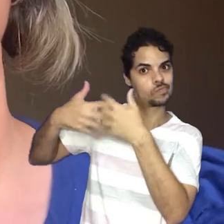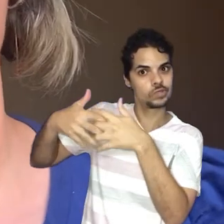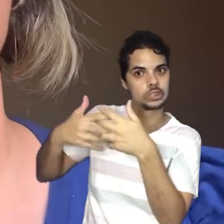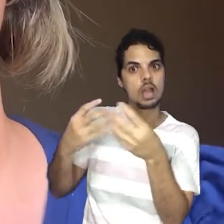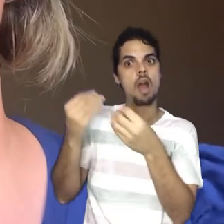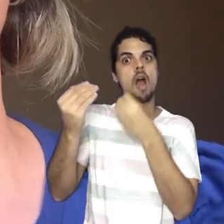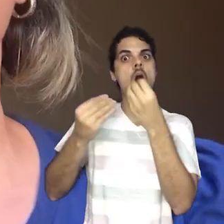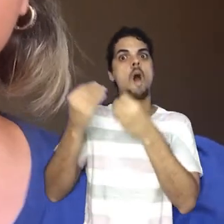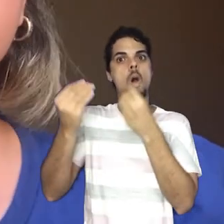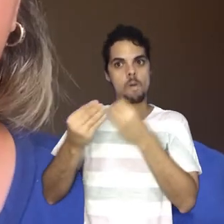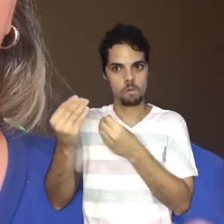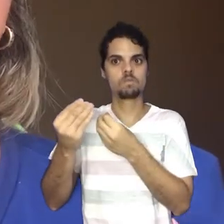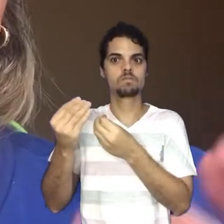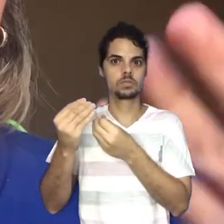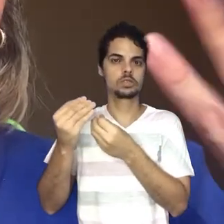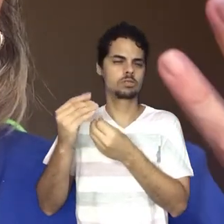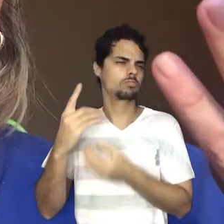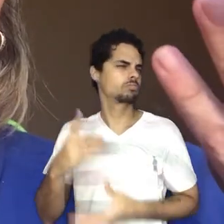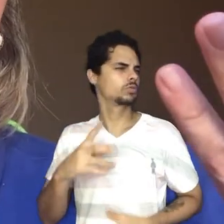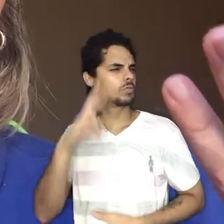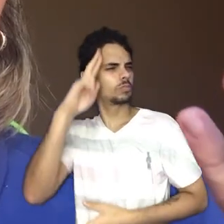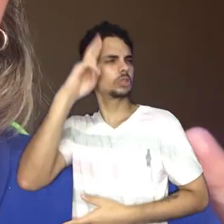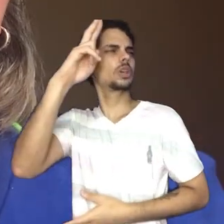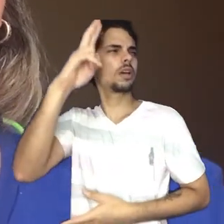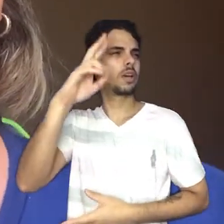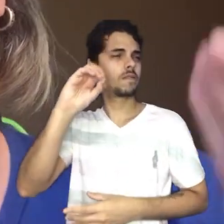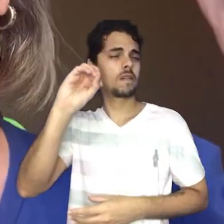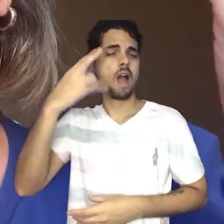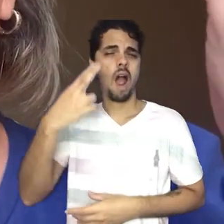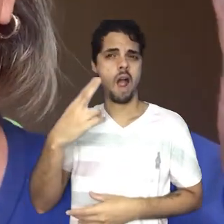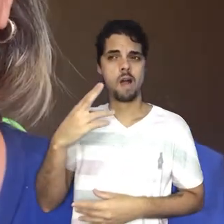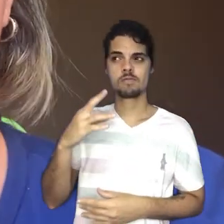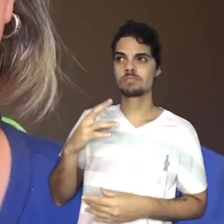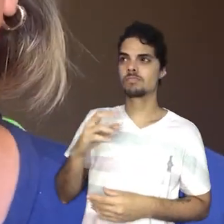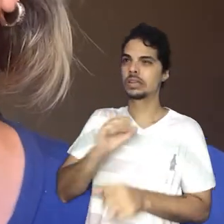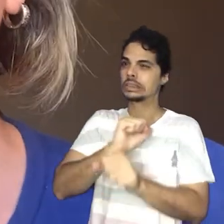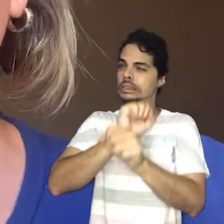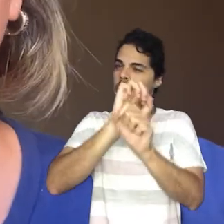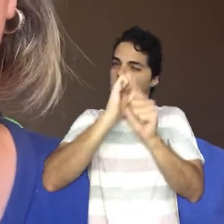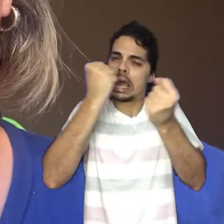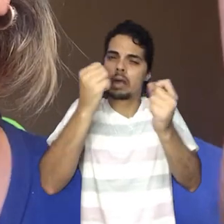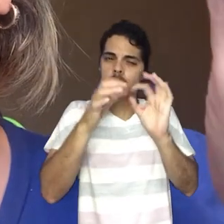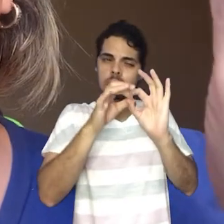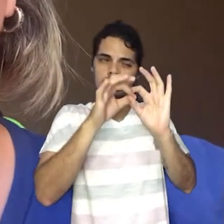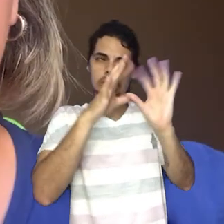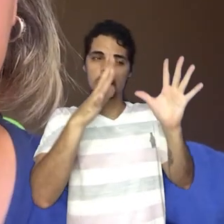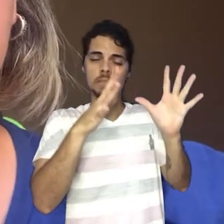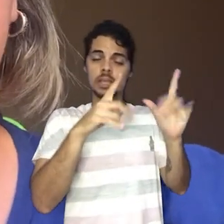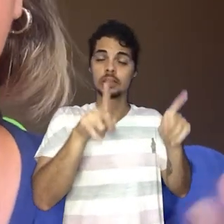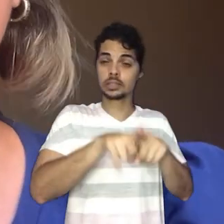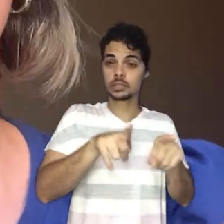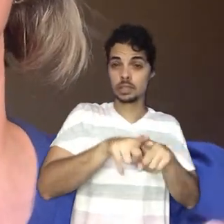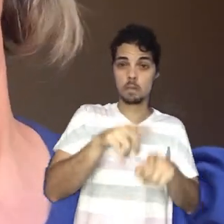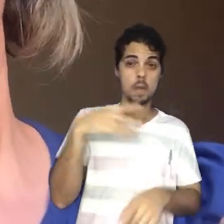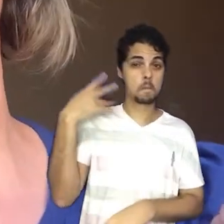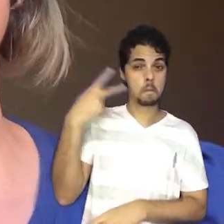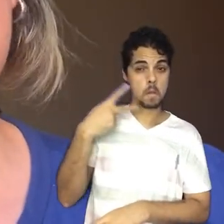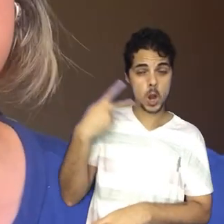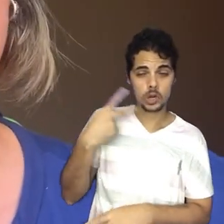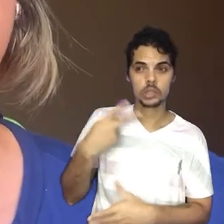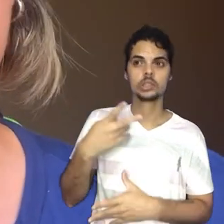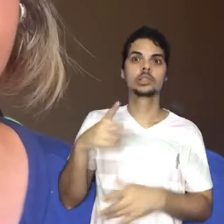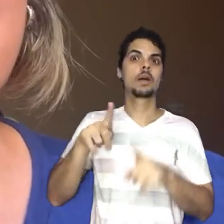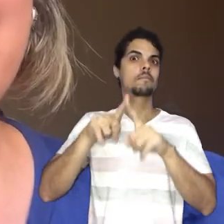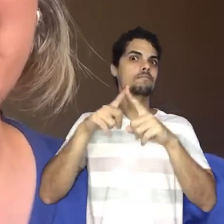ser autônomo, o que é não sair de uma independência uma independência política e